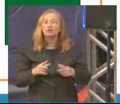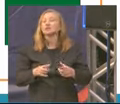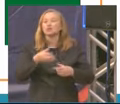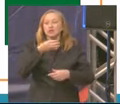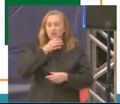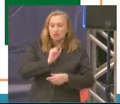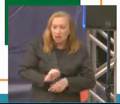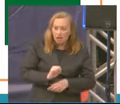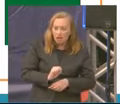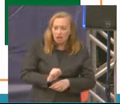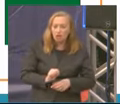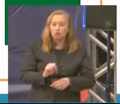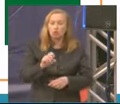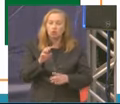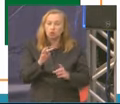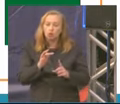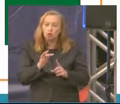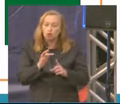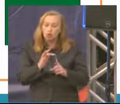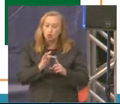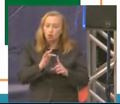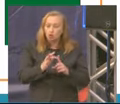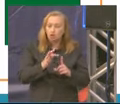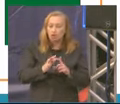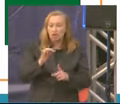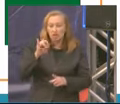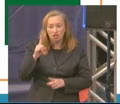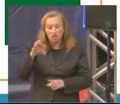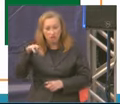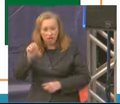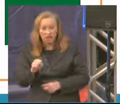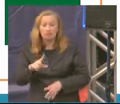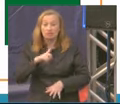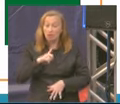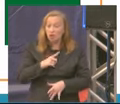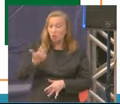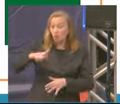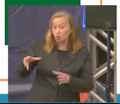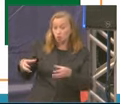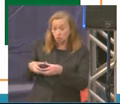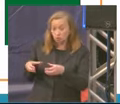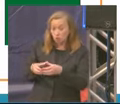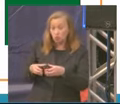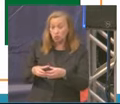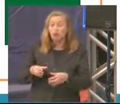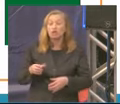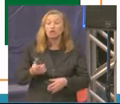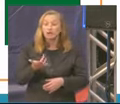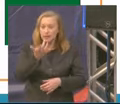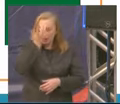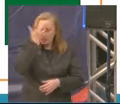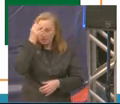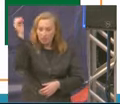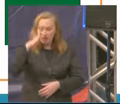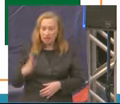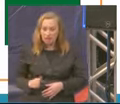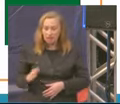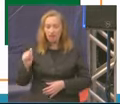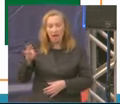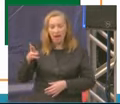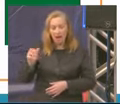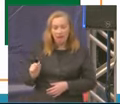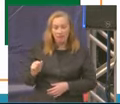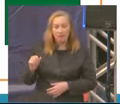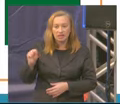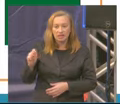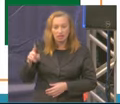Ocidente, mas não são fechados com o Ocidente. E tem a galera em cima do muro, ali eu botei Índia, Brasil e Arábia Saudita. né? Não botei em